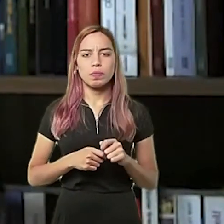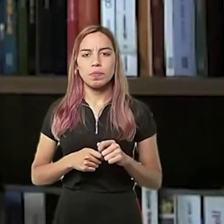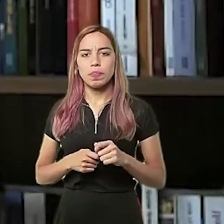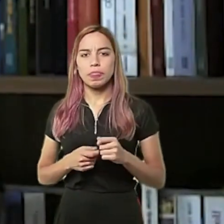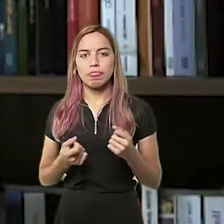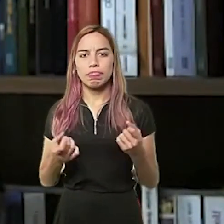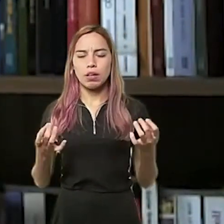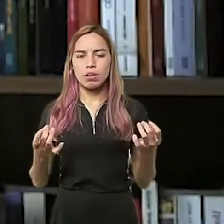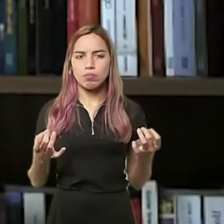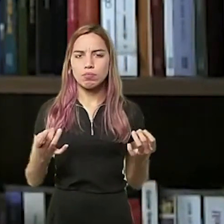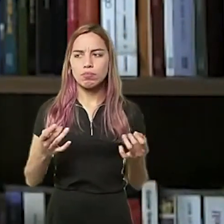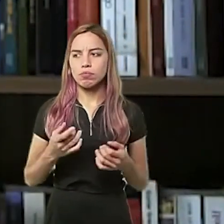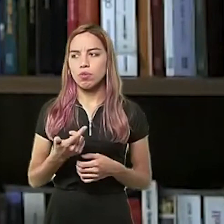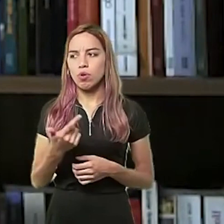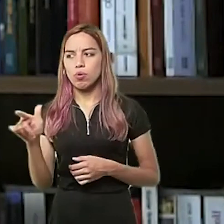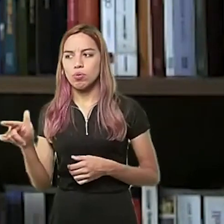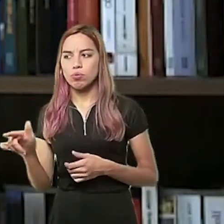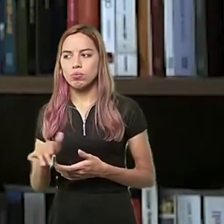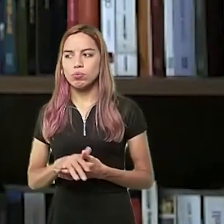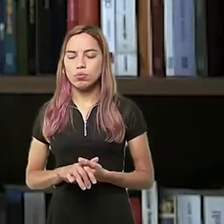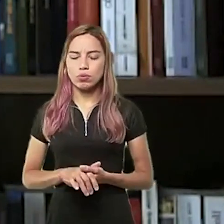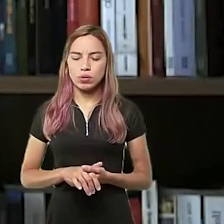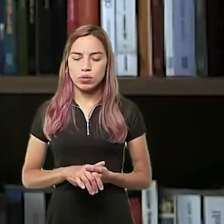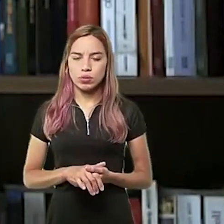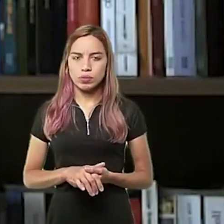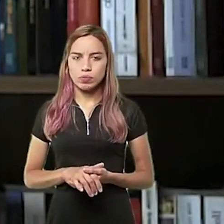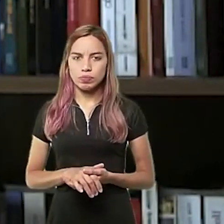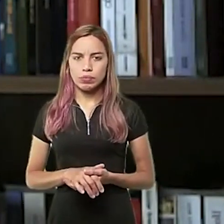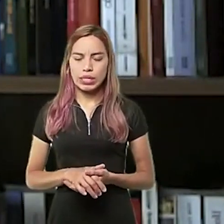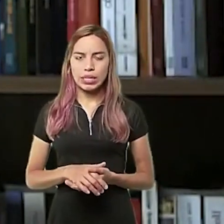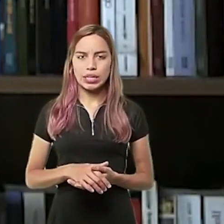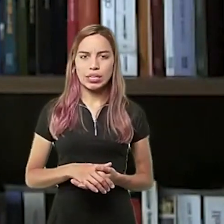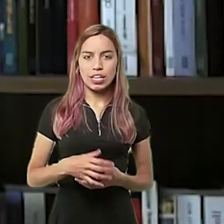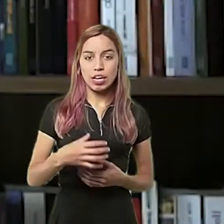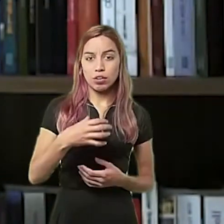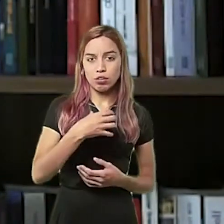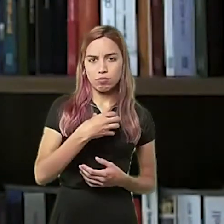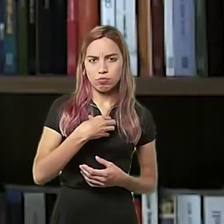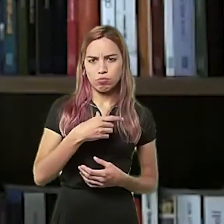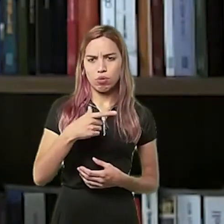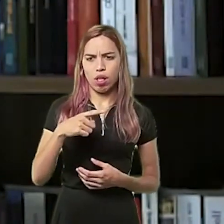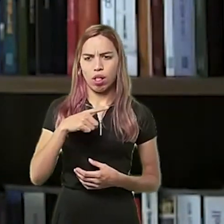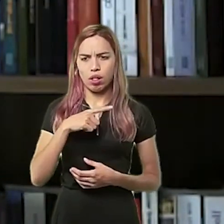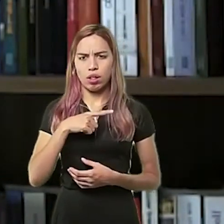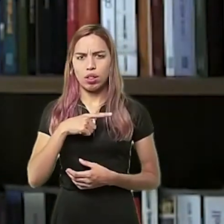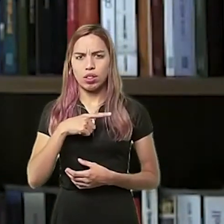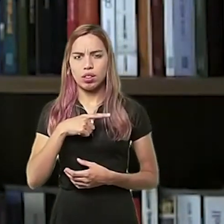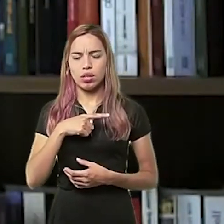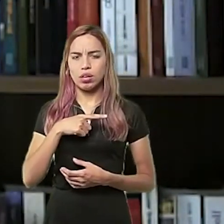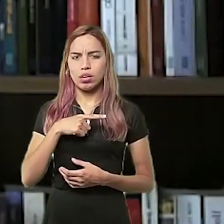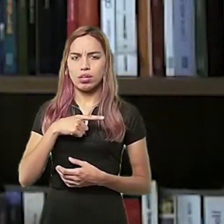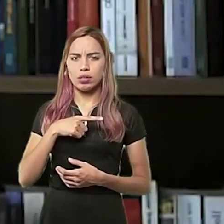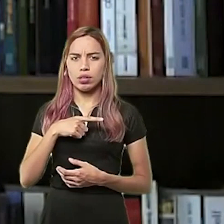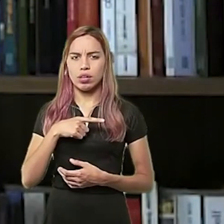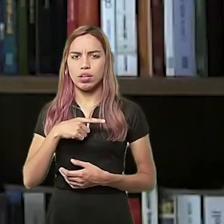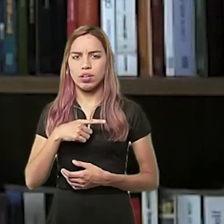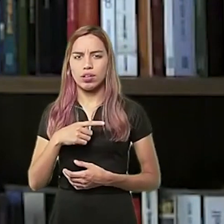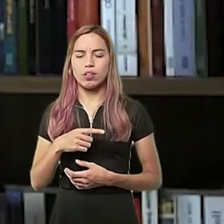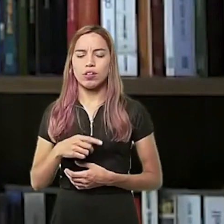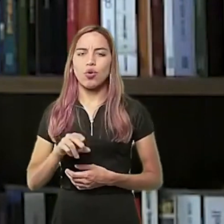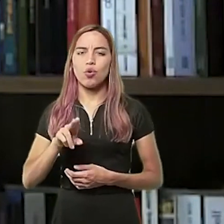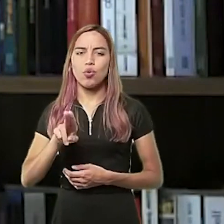uma cidade com grande tradição, com a grande tradição da diáspora, né? 80%